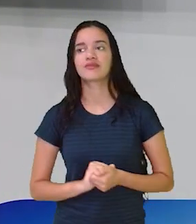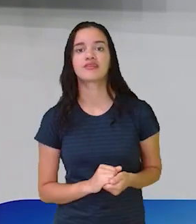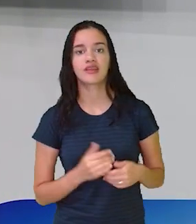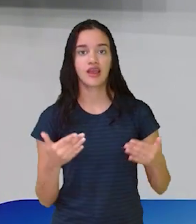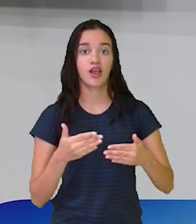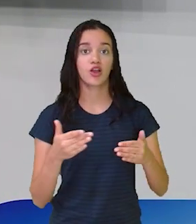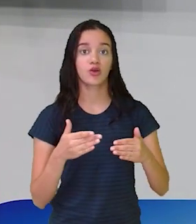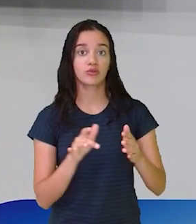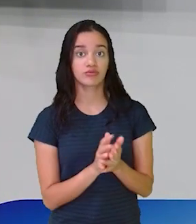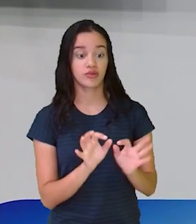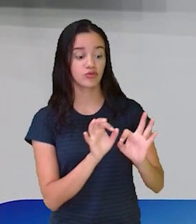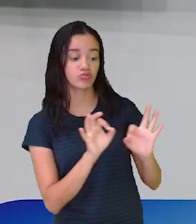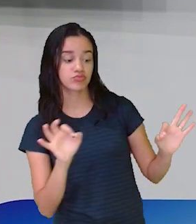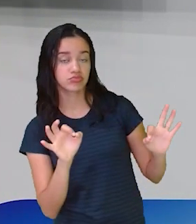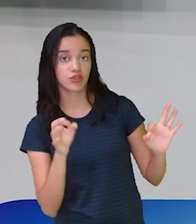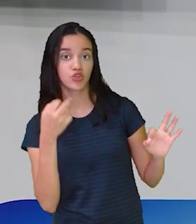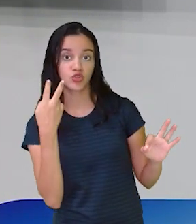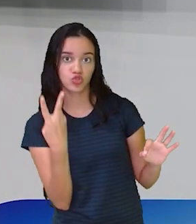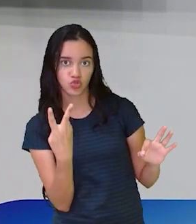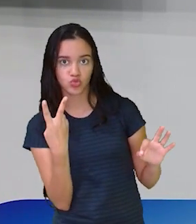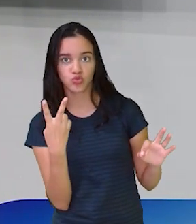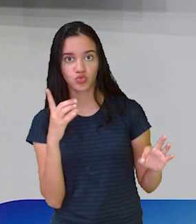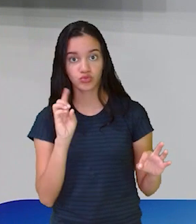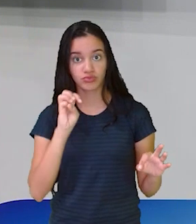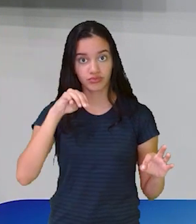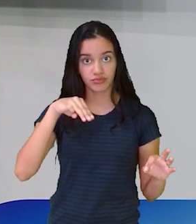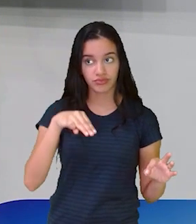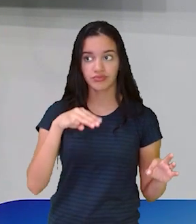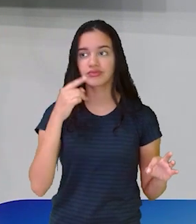largura, 2 decímetros.